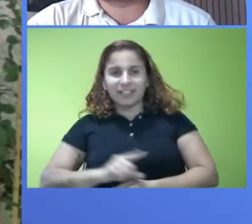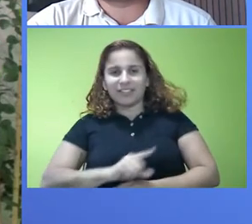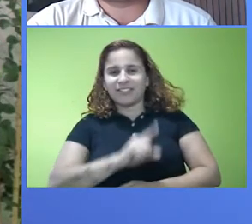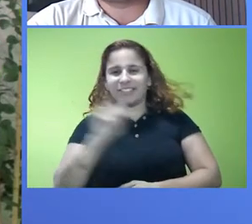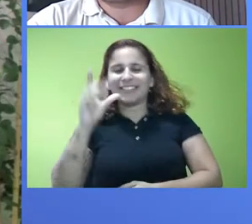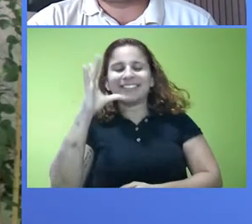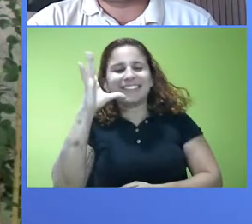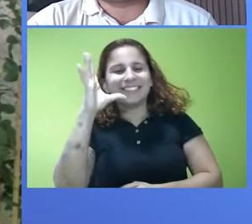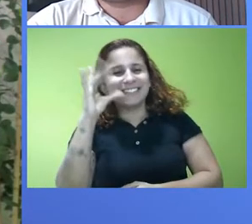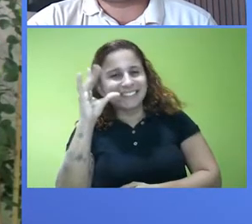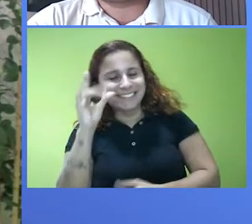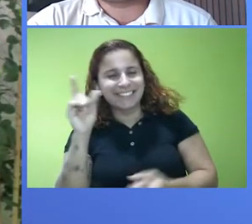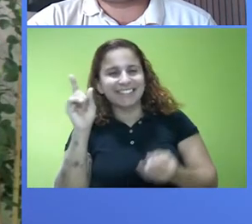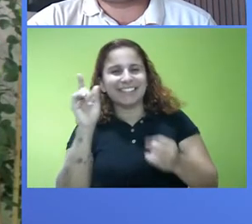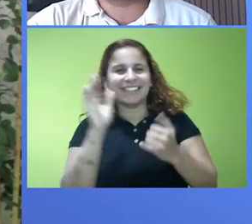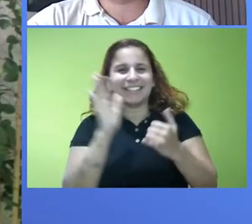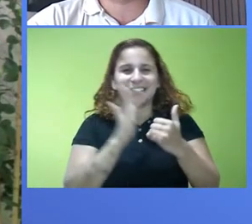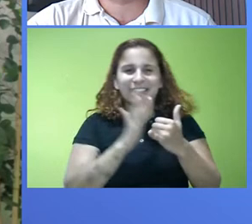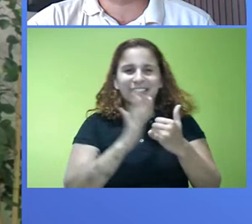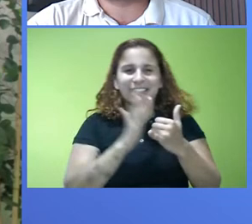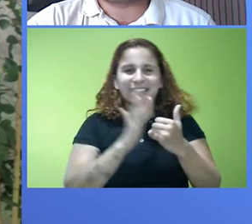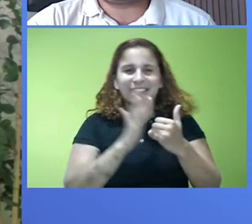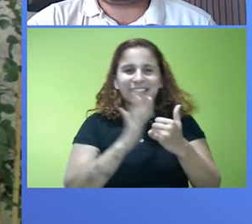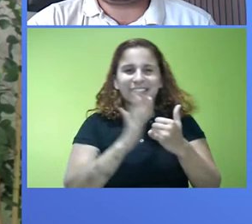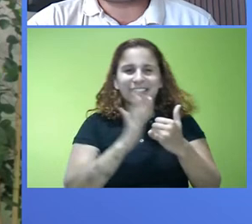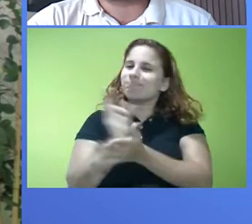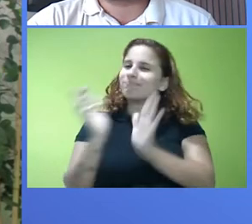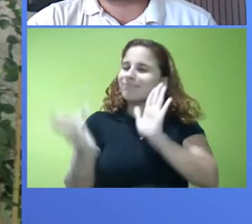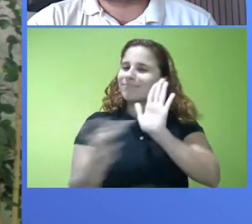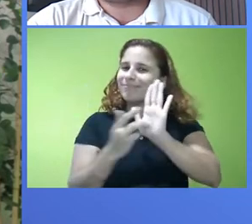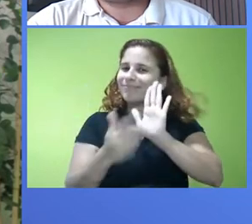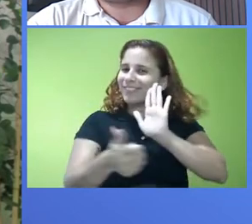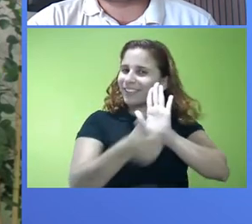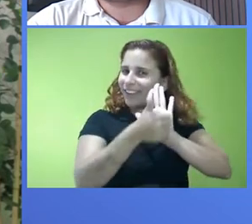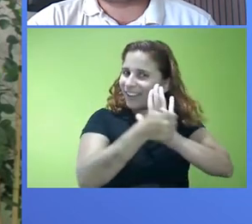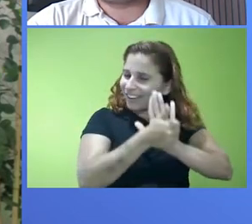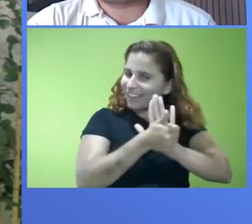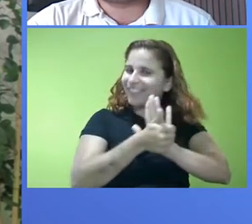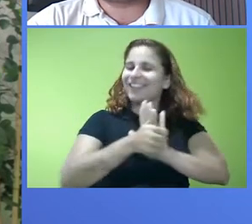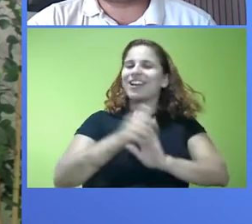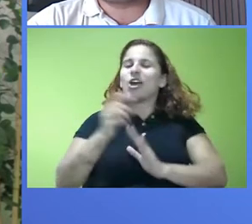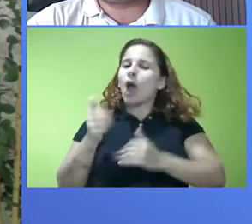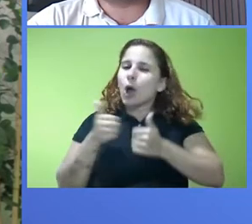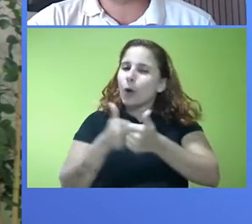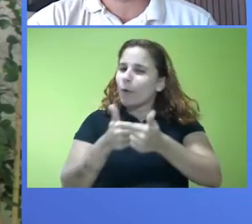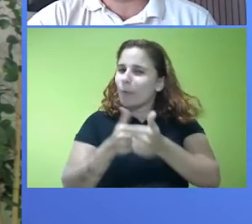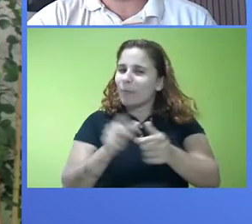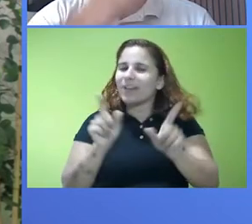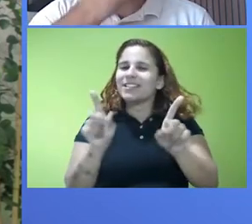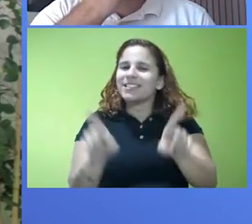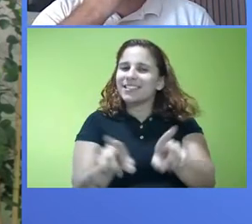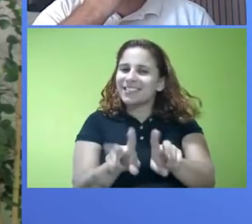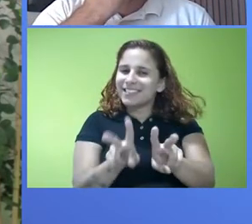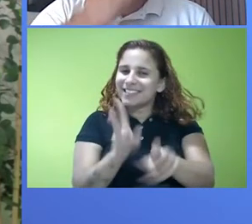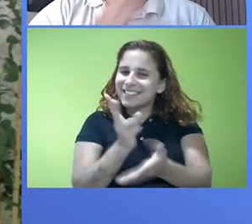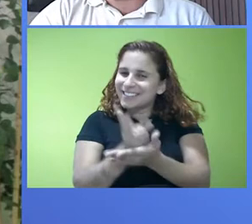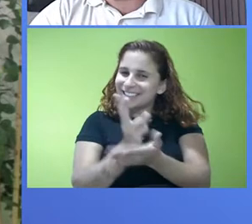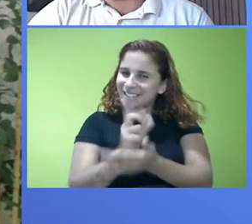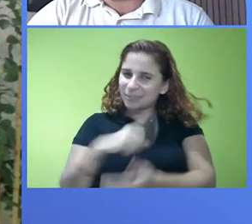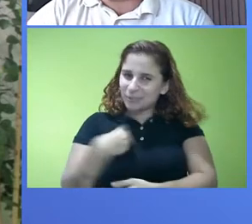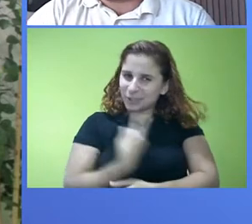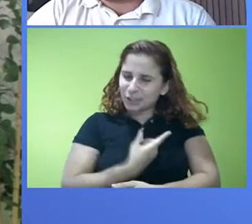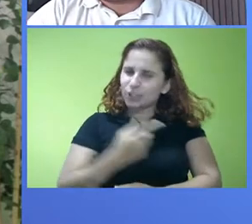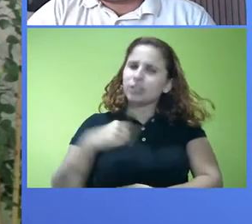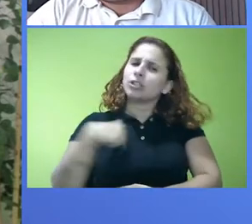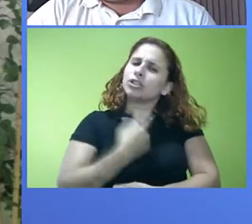A nossa ideia é sempre trazer uma discussão importante, que o nosso canal possa ser um porta-voz de conhecimento, de formação, sempre